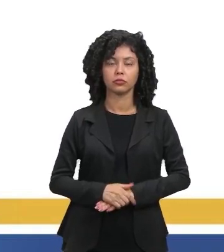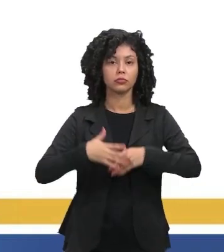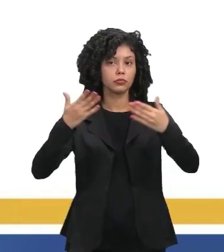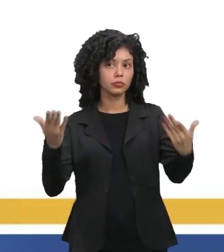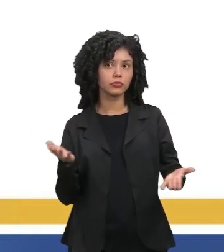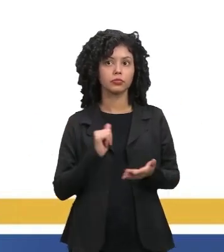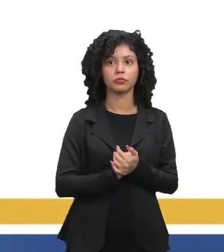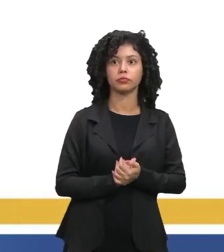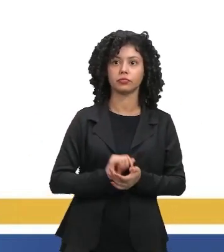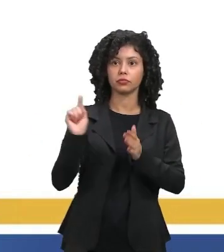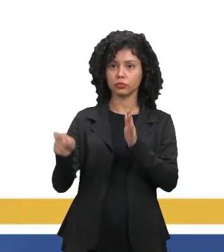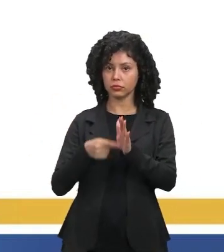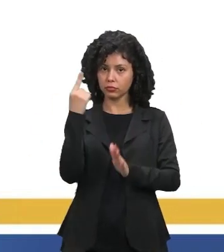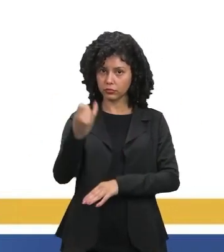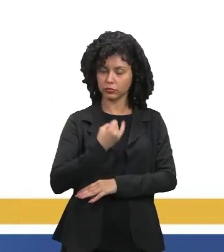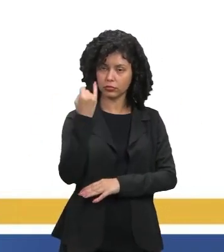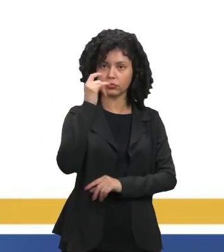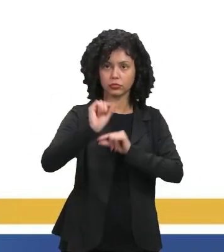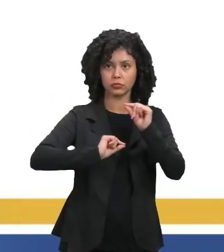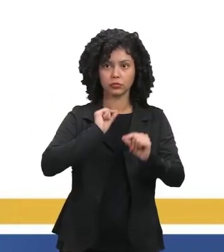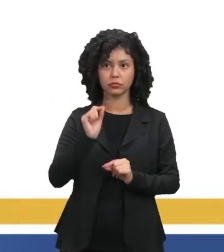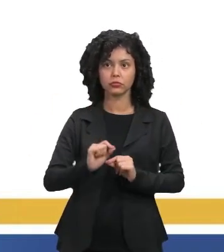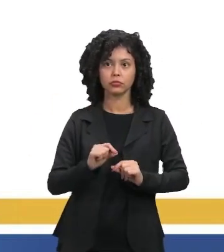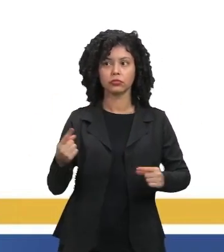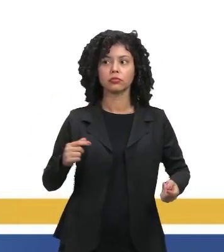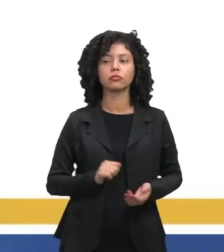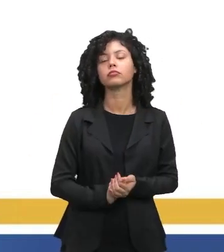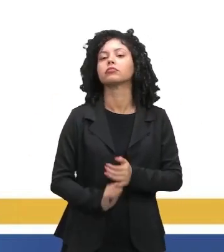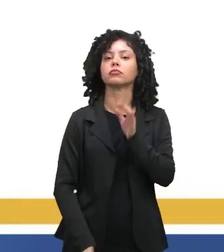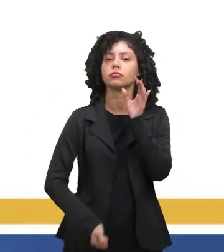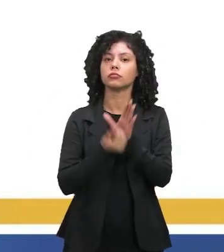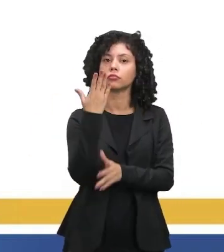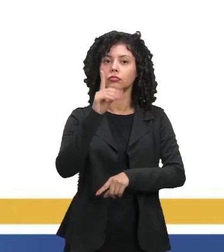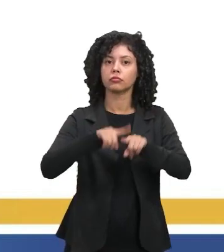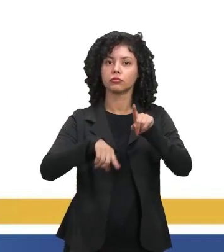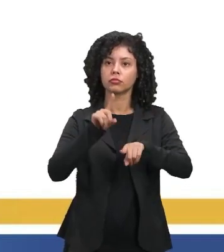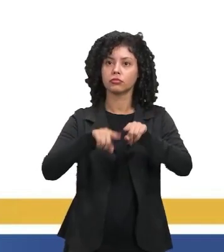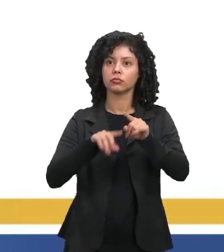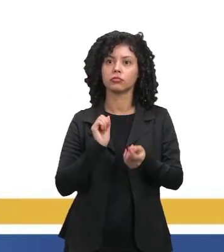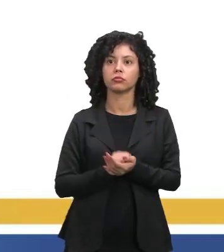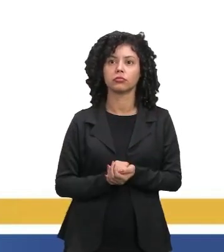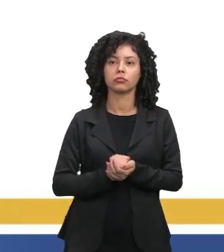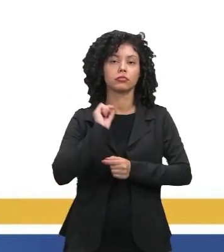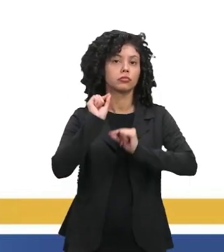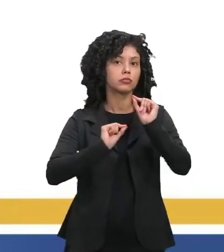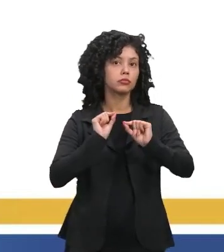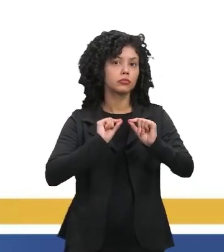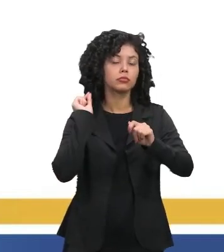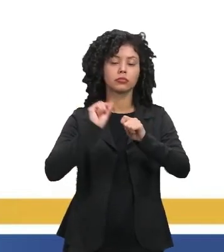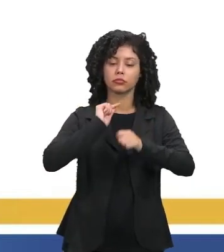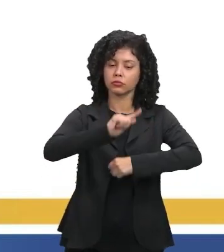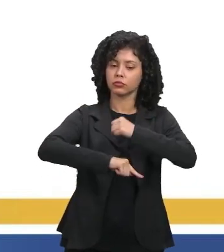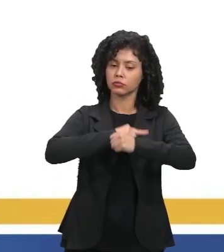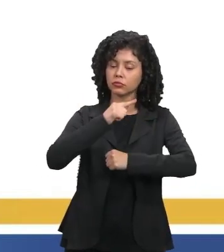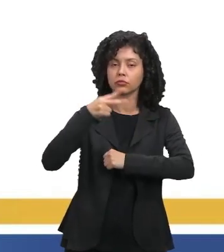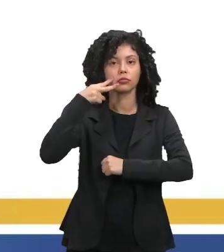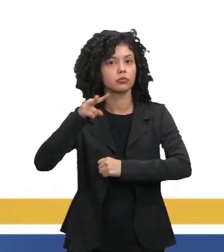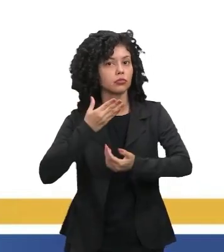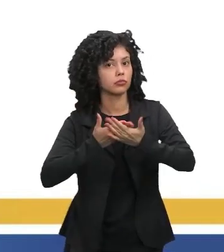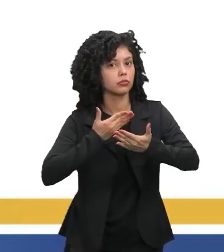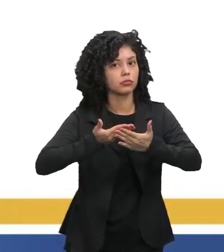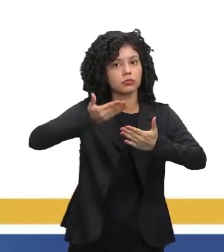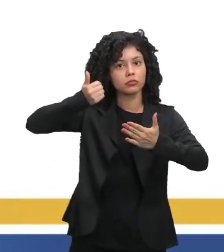Então vamos lá. A princípio, nós temos a composição da matéria, que ela é composta por átomos, como nós vimos na